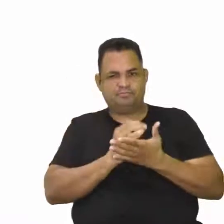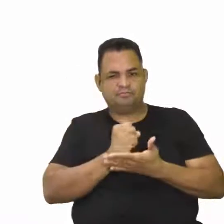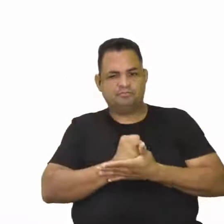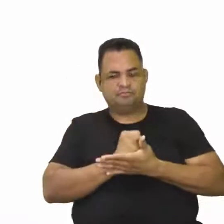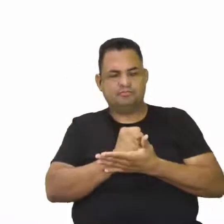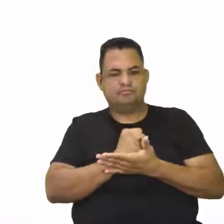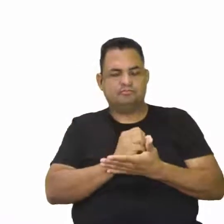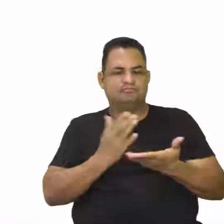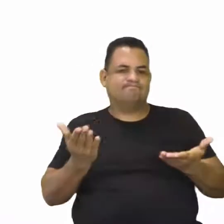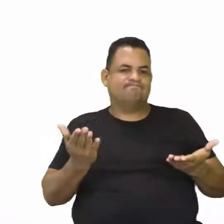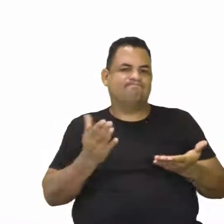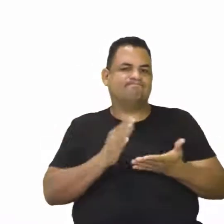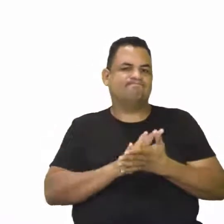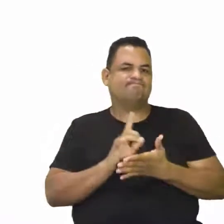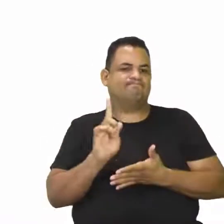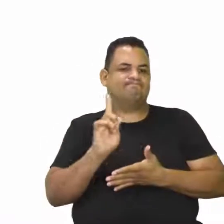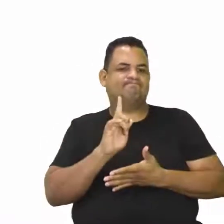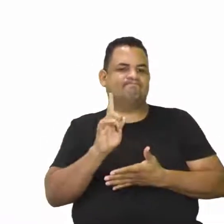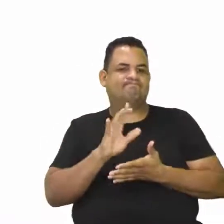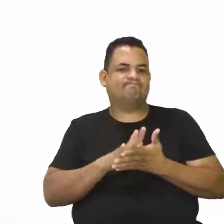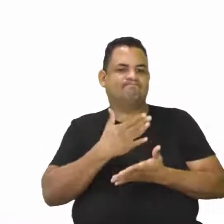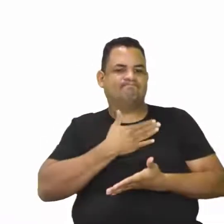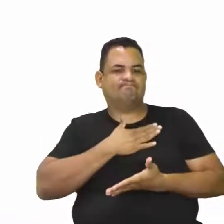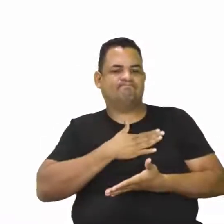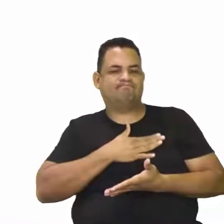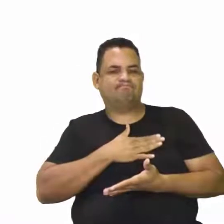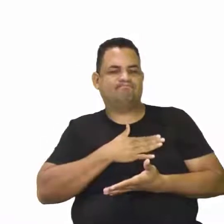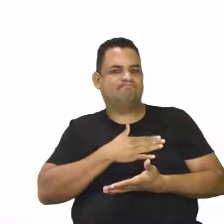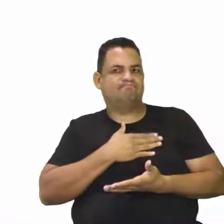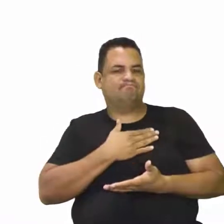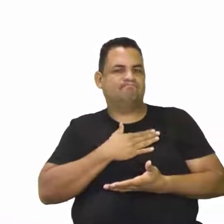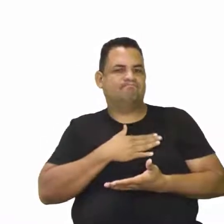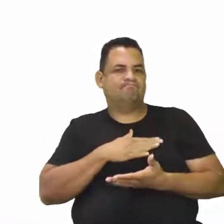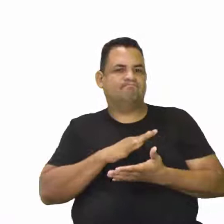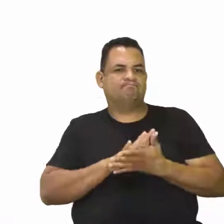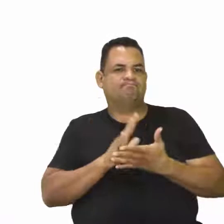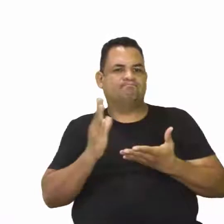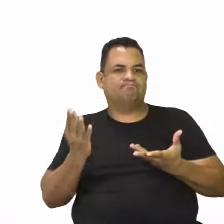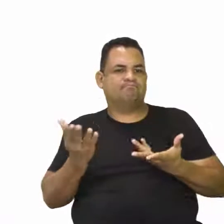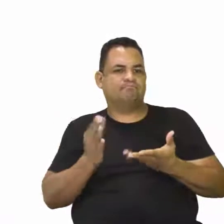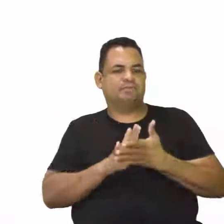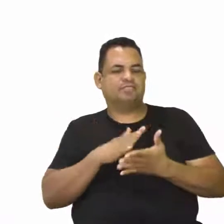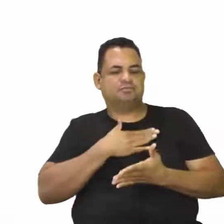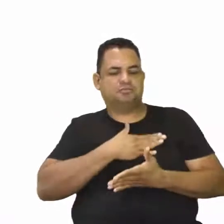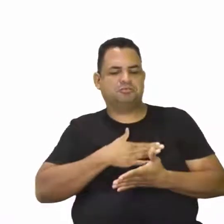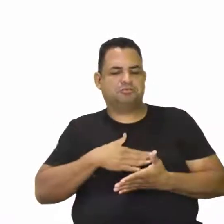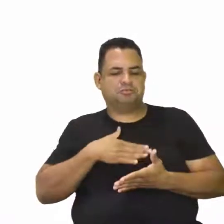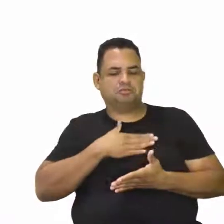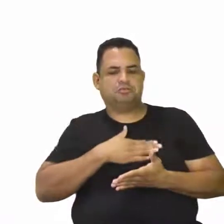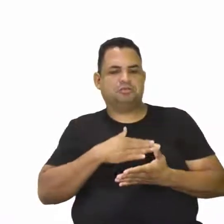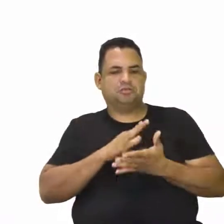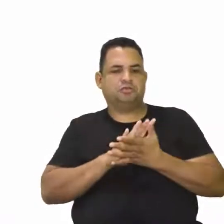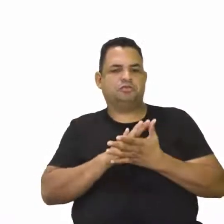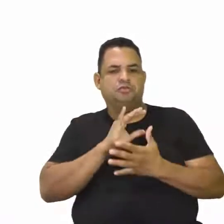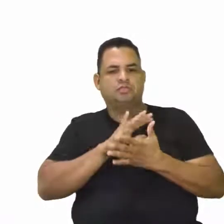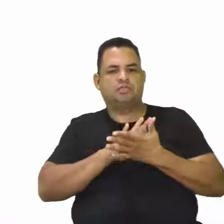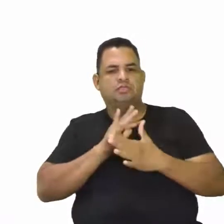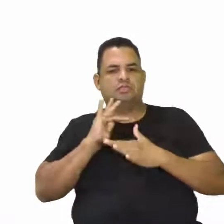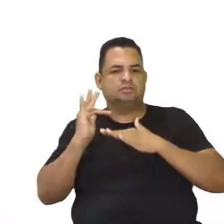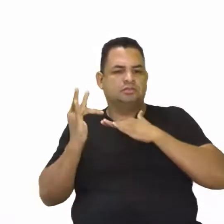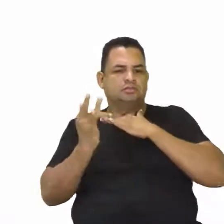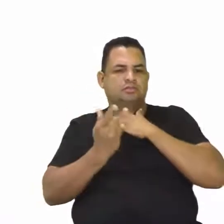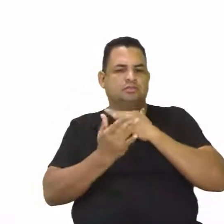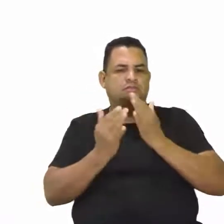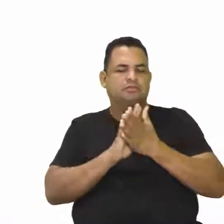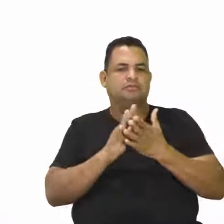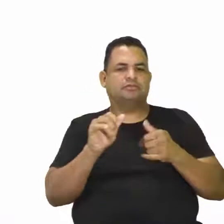apoia, que não se identifica com os sintomas dos adeptos às redes sociais. Mas,